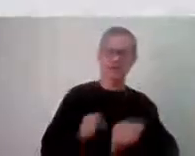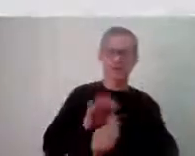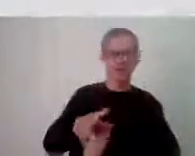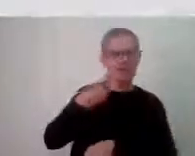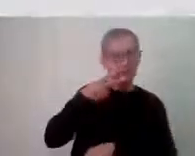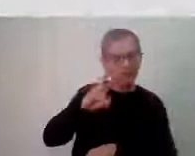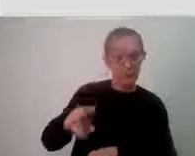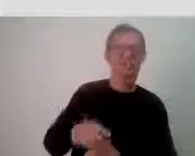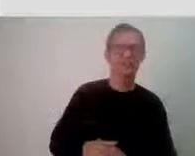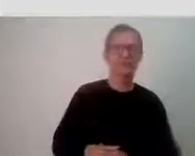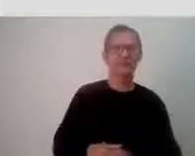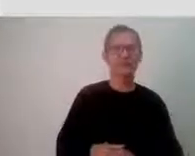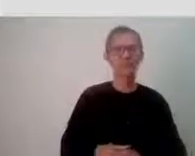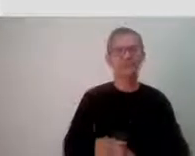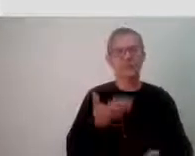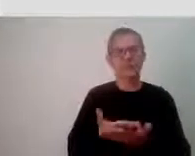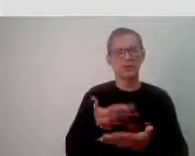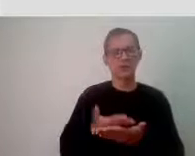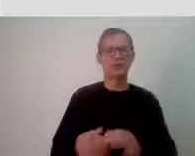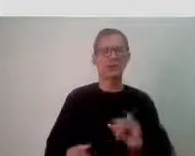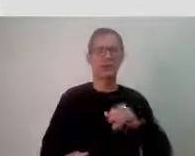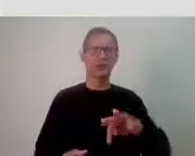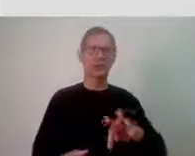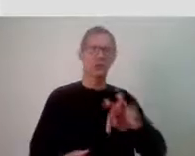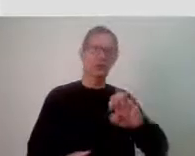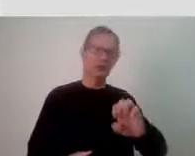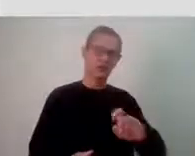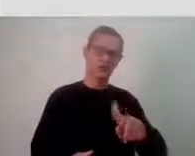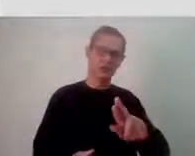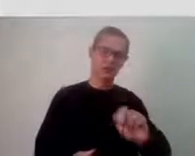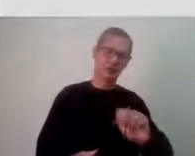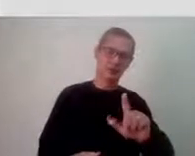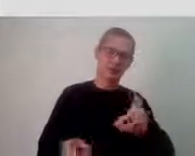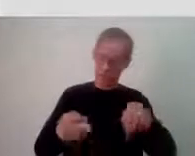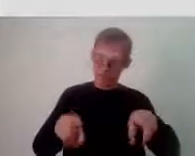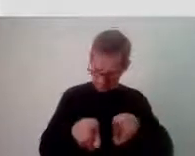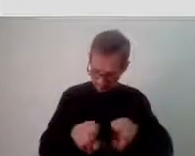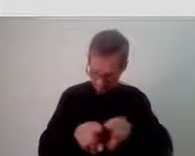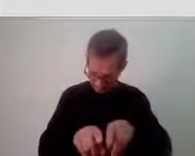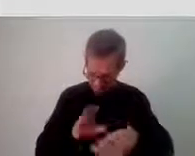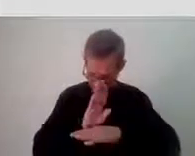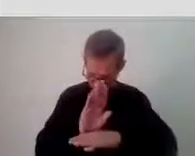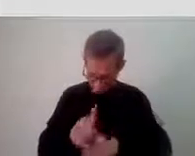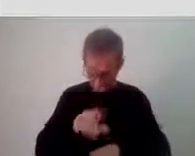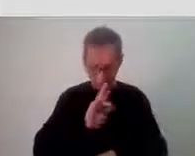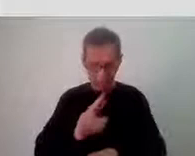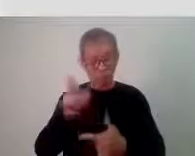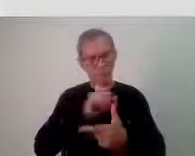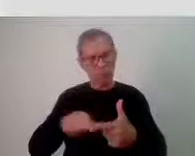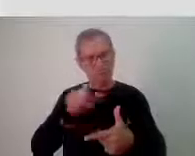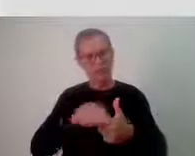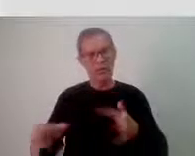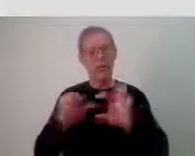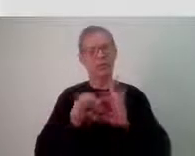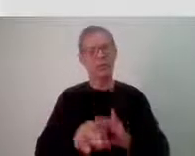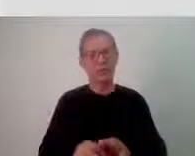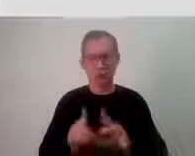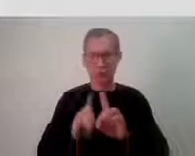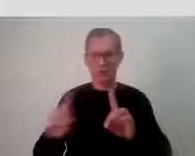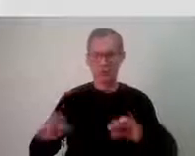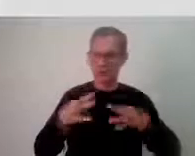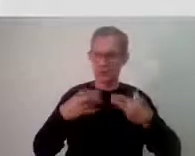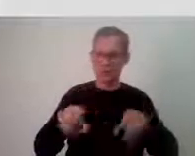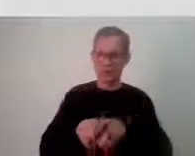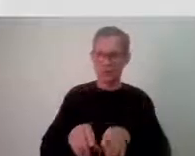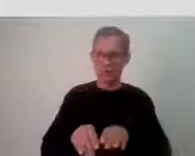situação. Em seus estudos sobre integrais, você percebeu que essas podem lhe auxiliar a resolver problemas que envolvem distância